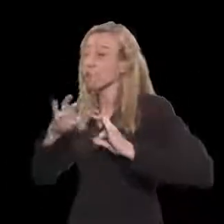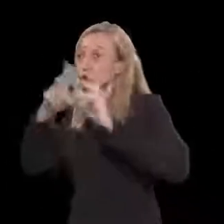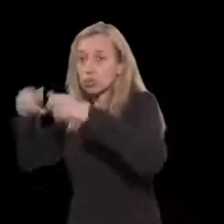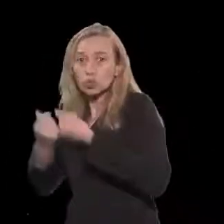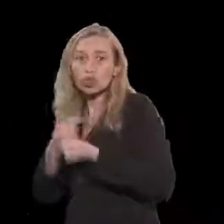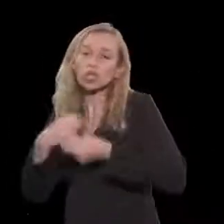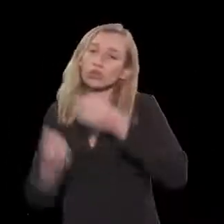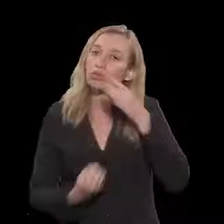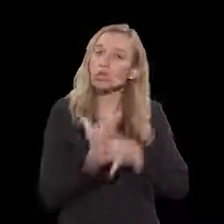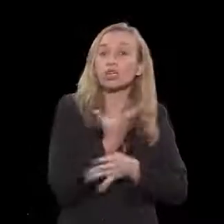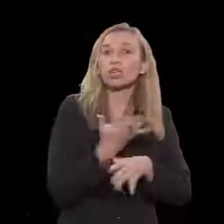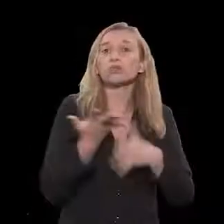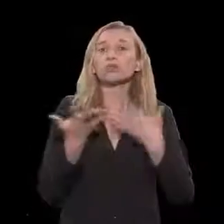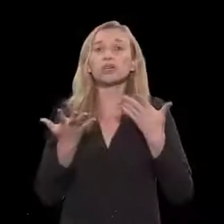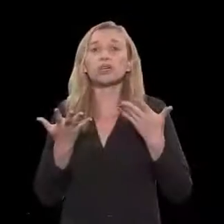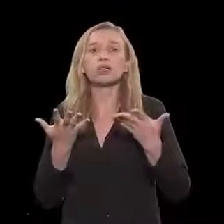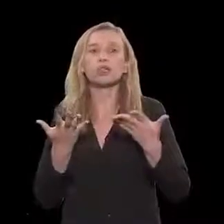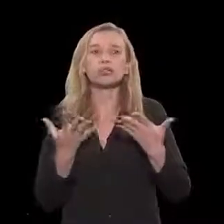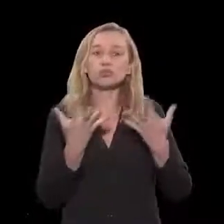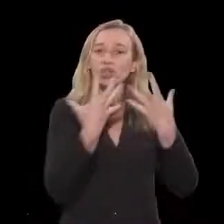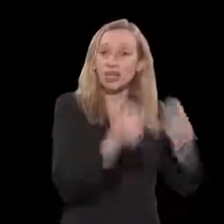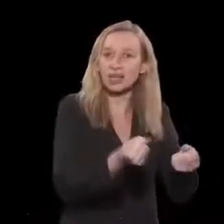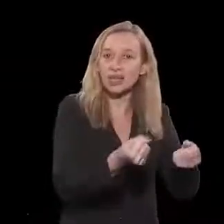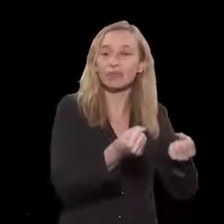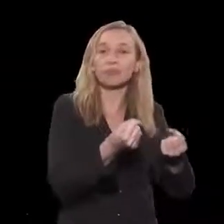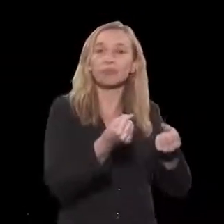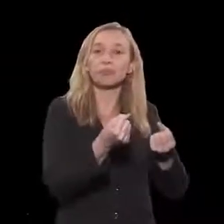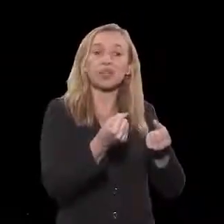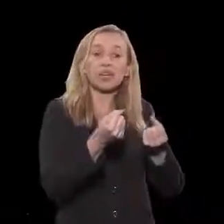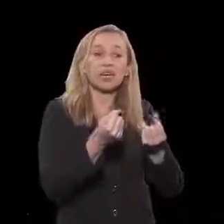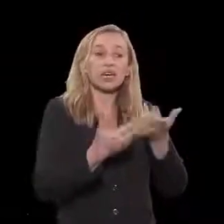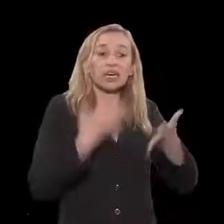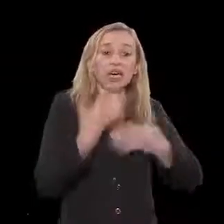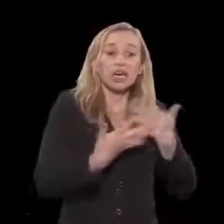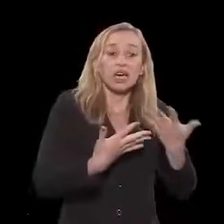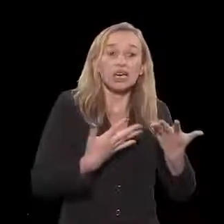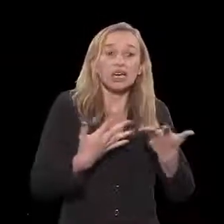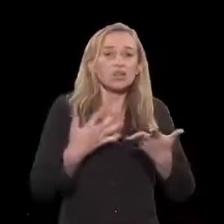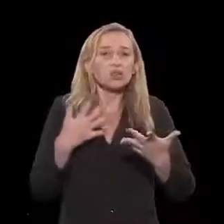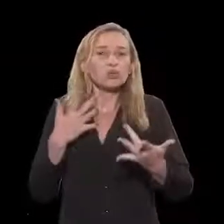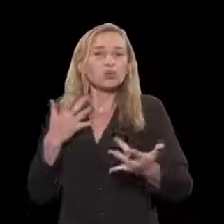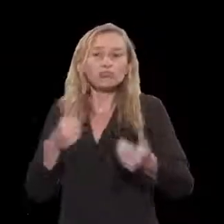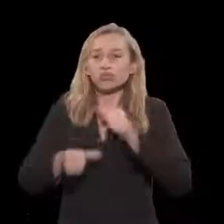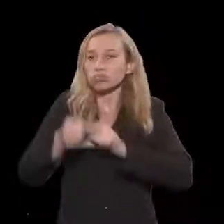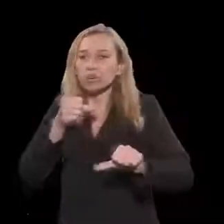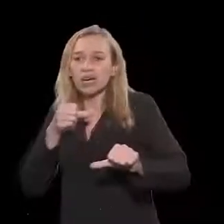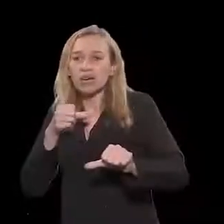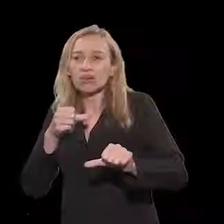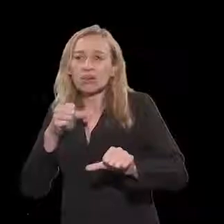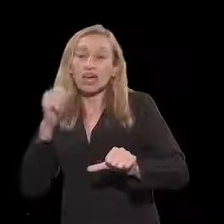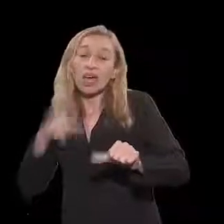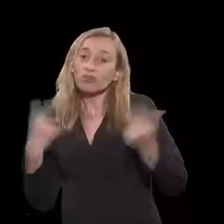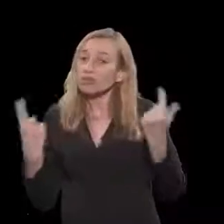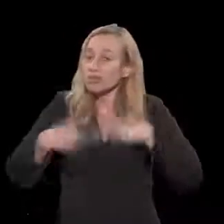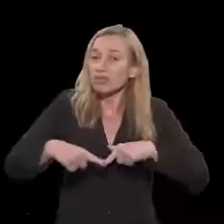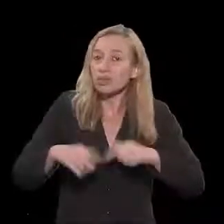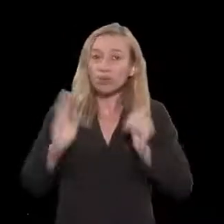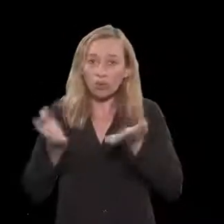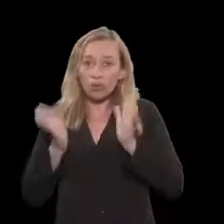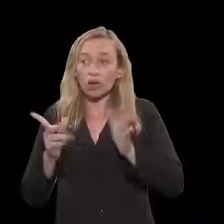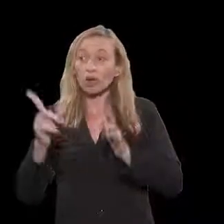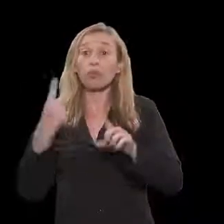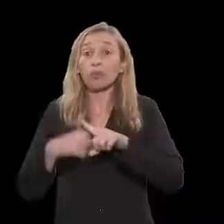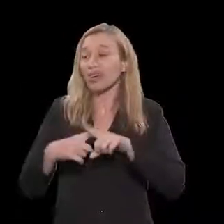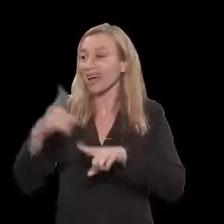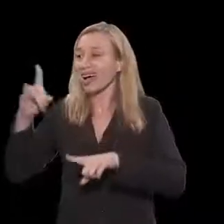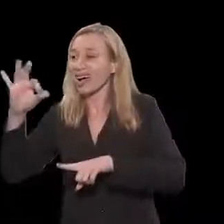eu estou produzindo academicamente de uma maneira muito receptiva. Né? E o contrário é o meu grande desafio